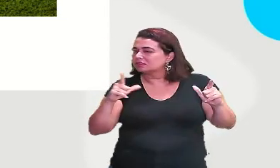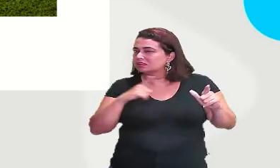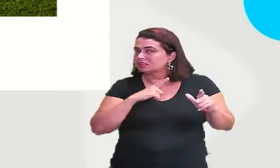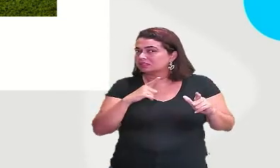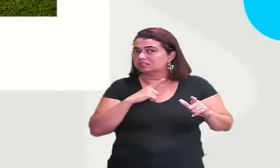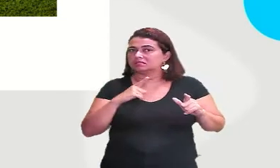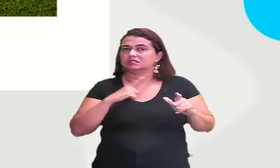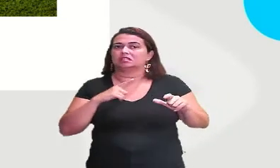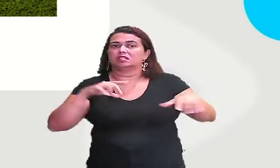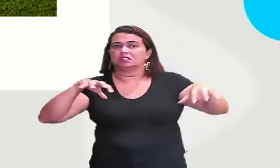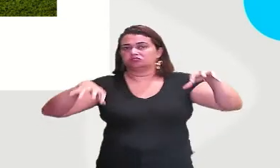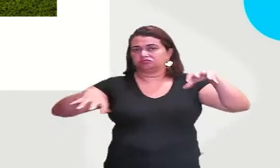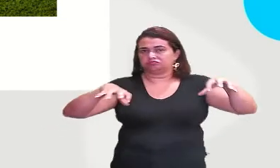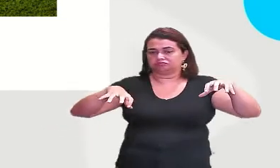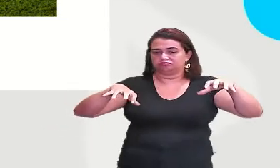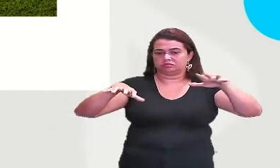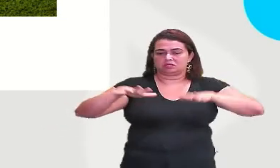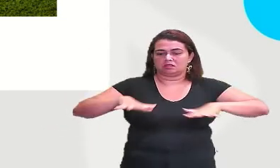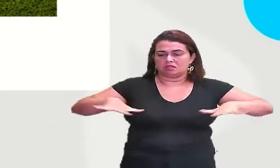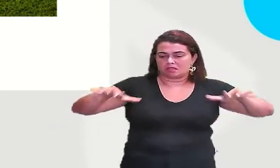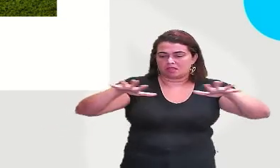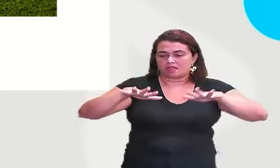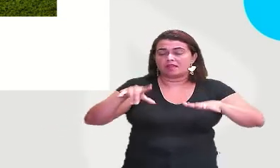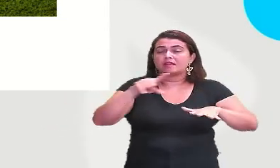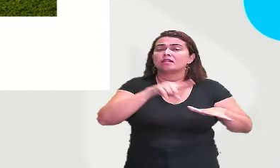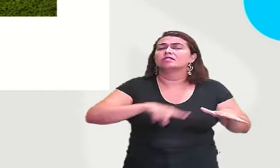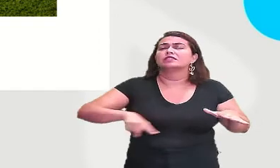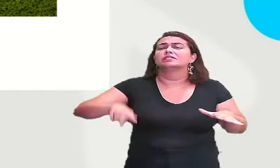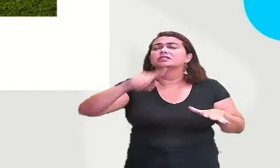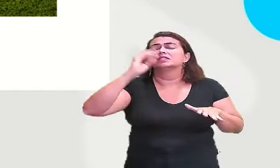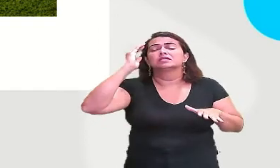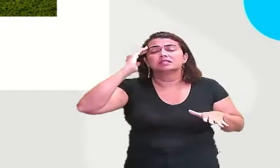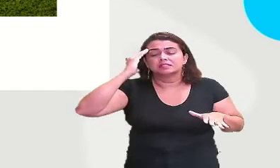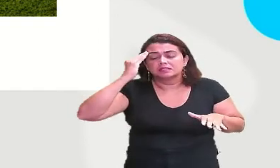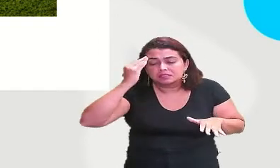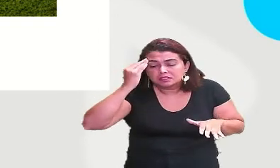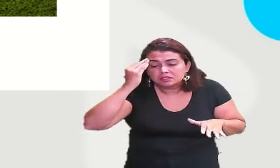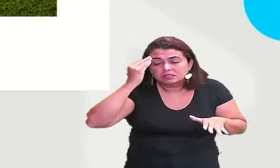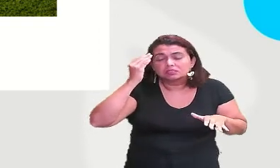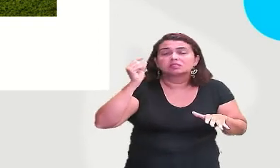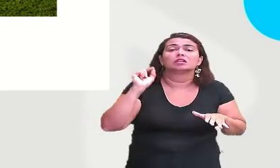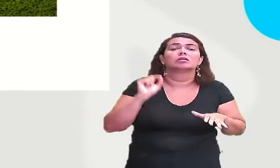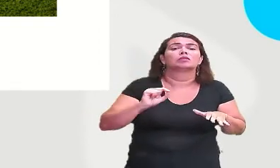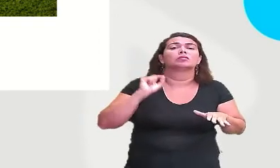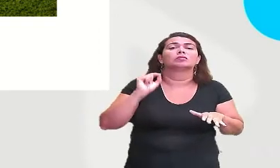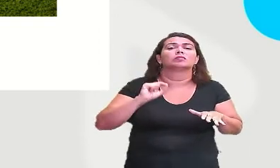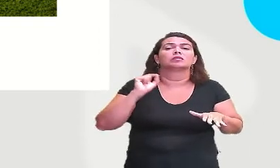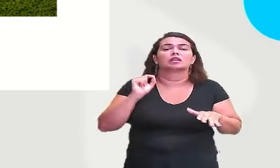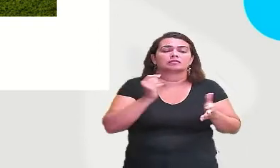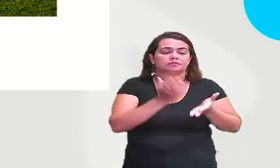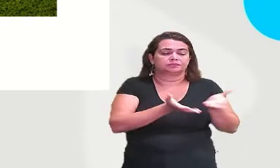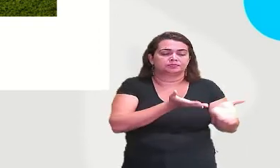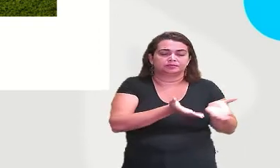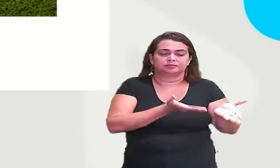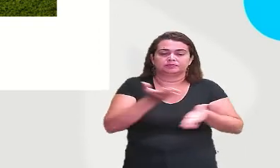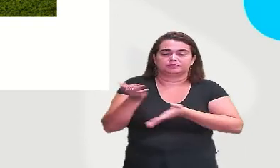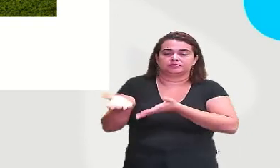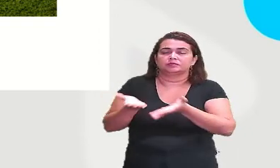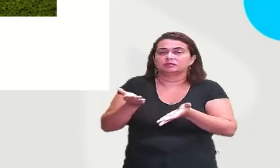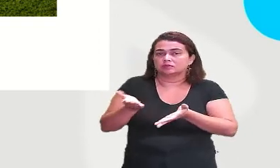o que a gente deve salientar, deve colocar na cabecinha de vocês, é o seguinte, que a preservação, ela tem que ser